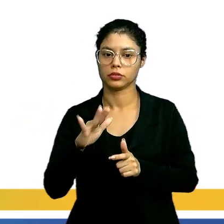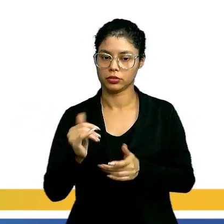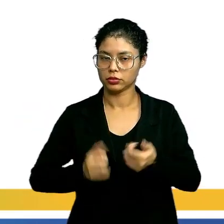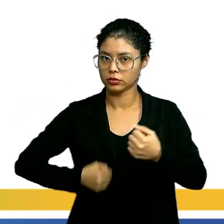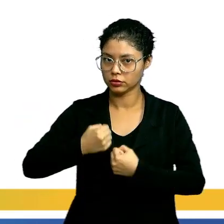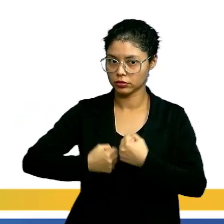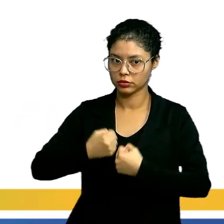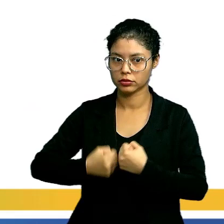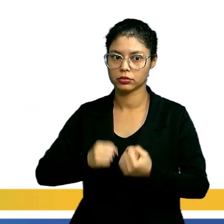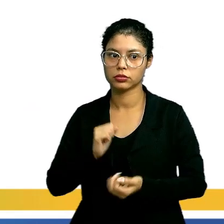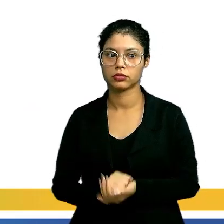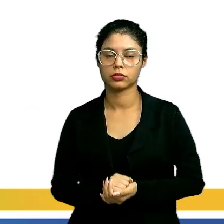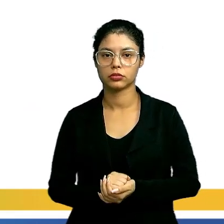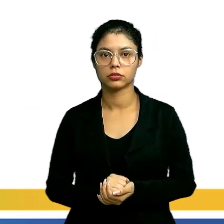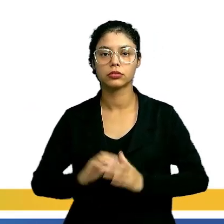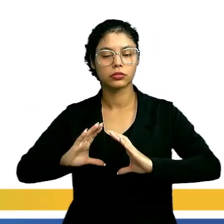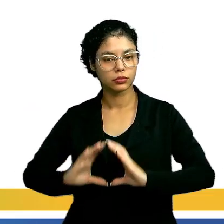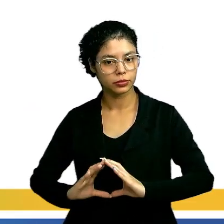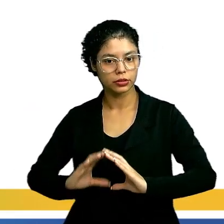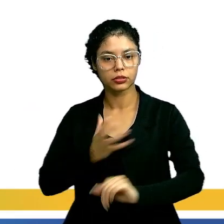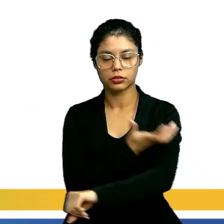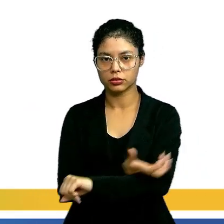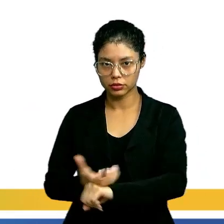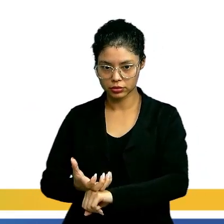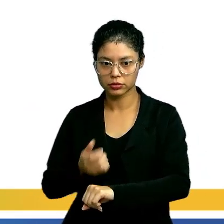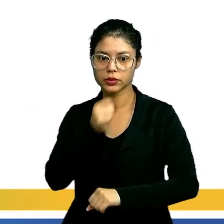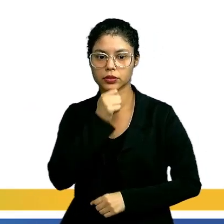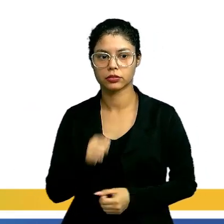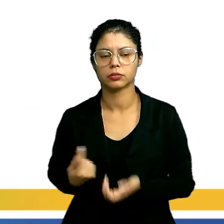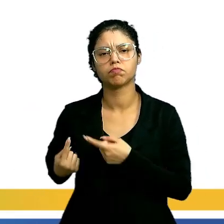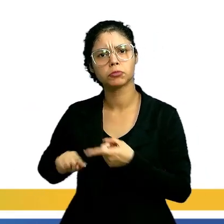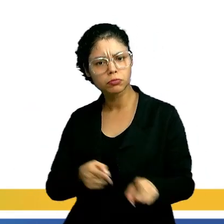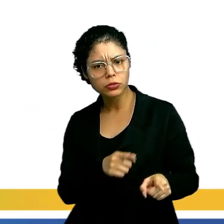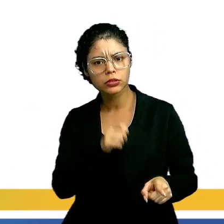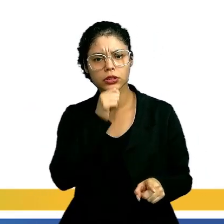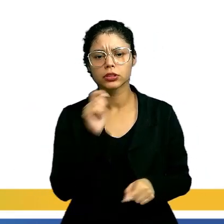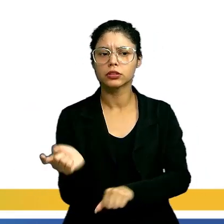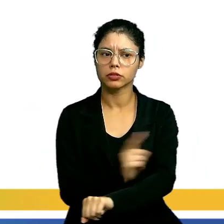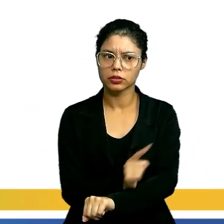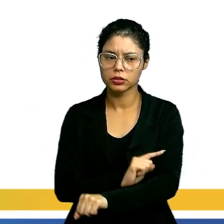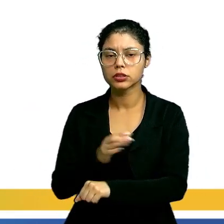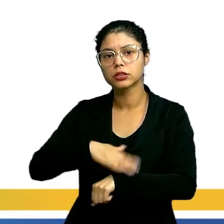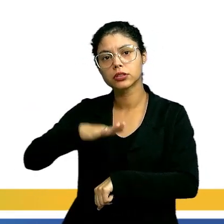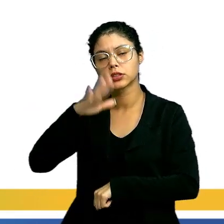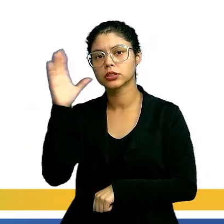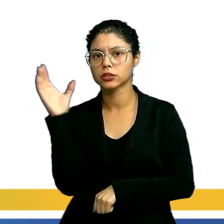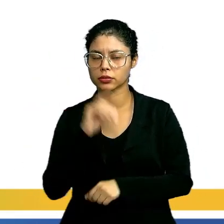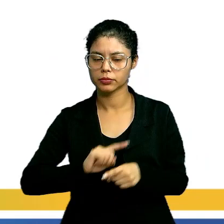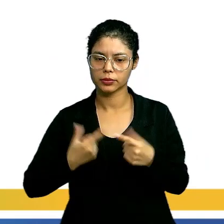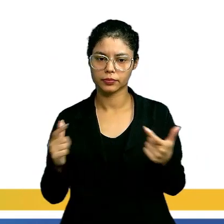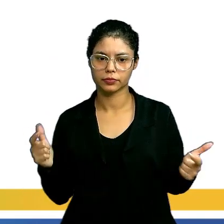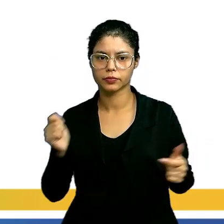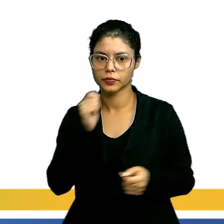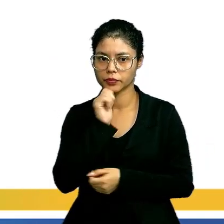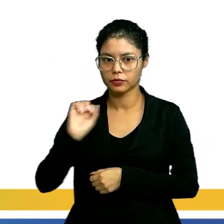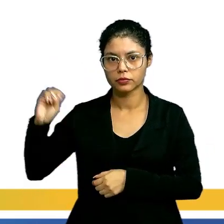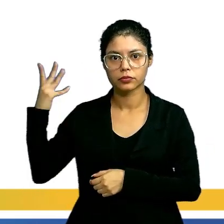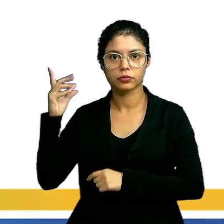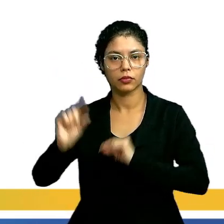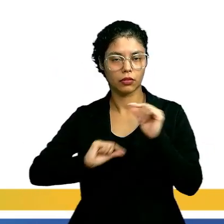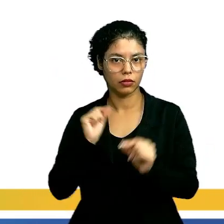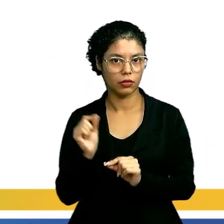atrito cinético entre a bola e a grama, o que dessa forma vai provocar velocidades ainda maiores. Nesse